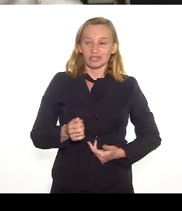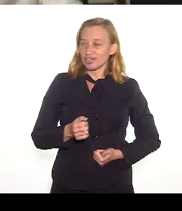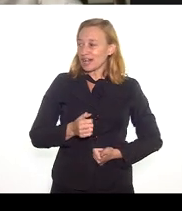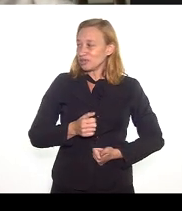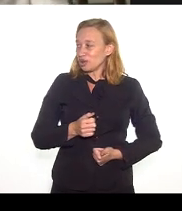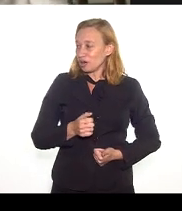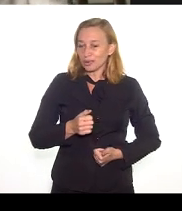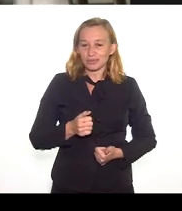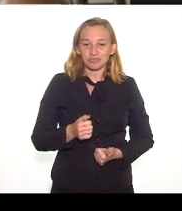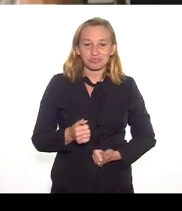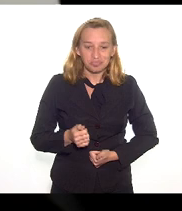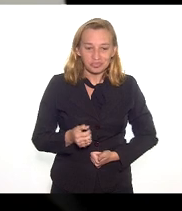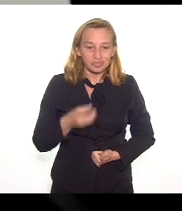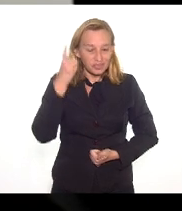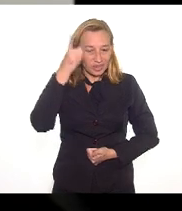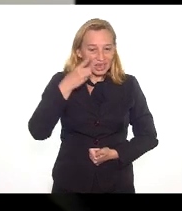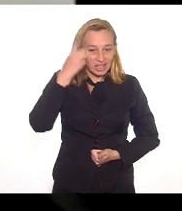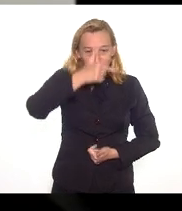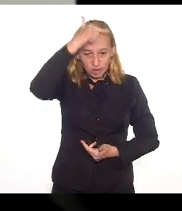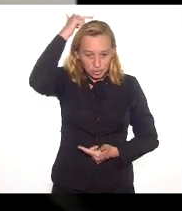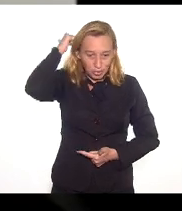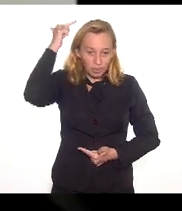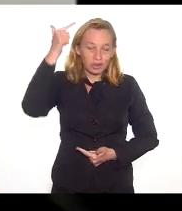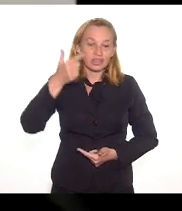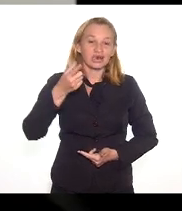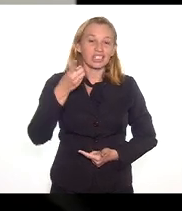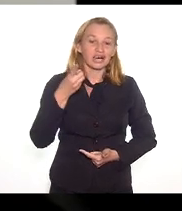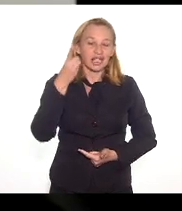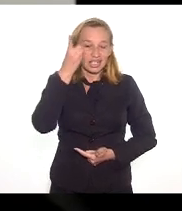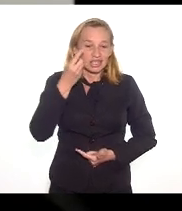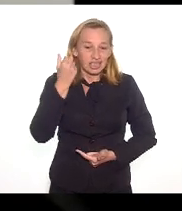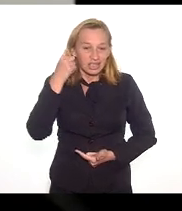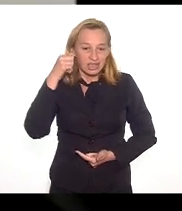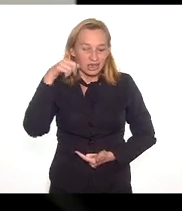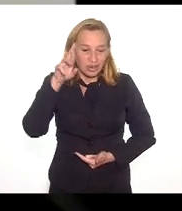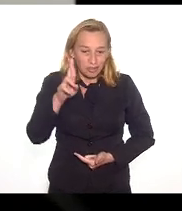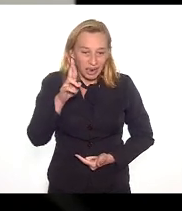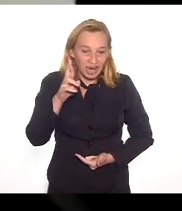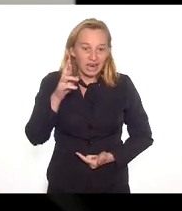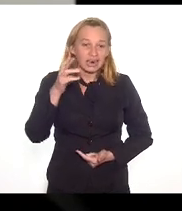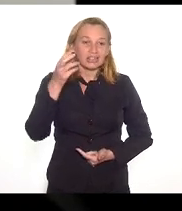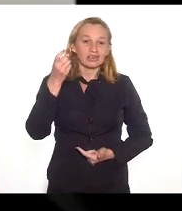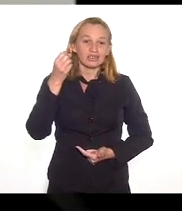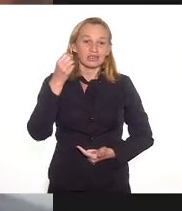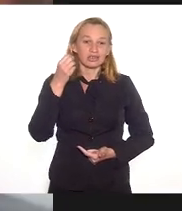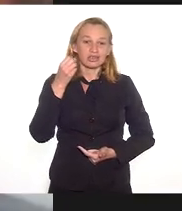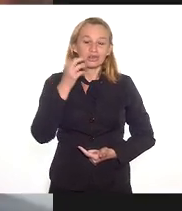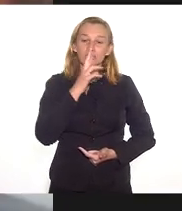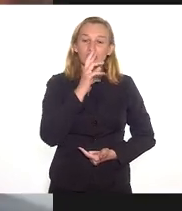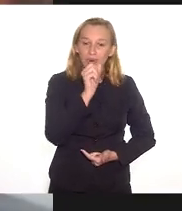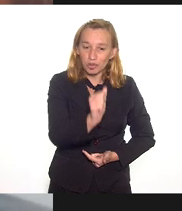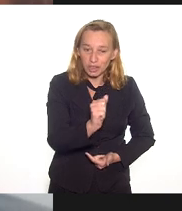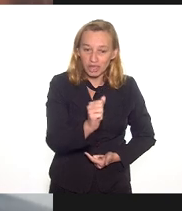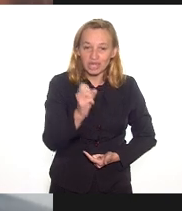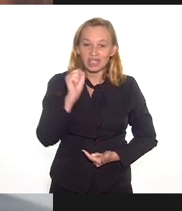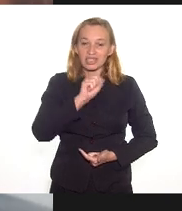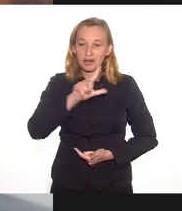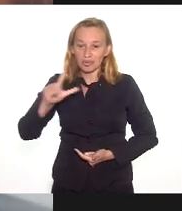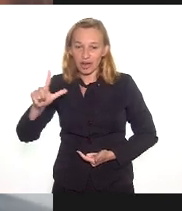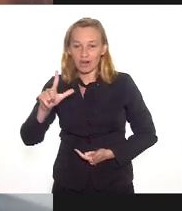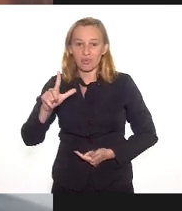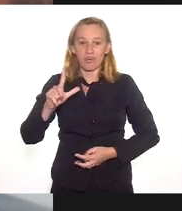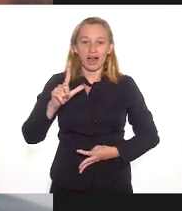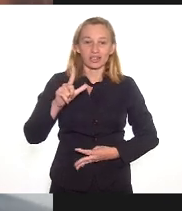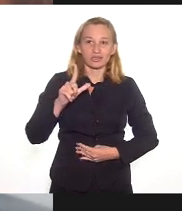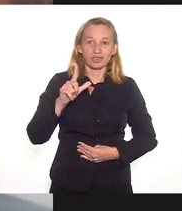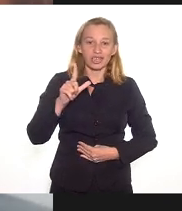Ju, deputado Luiz Paulo, deputado Eliomar e agora Rodrigo Amorim. Samuel Malafaia. Expediente final,